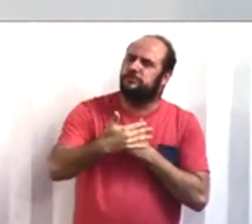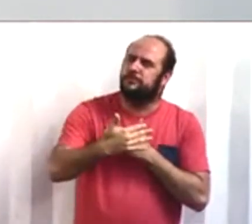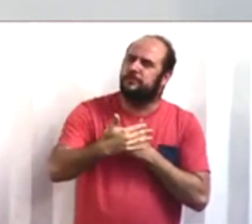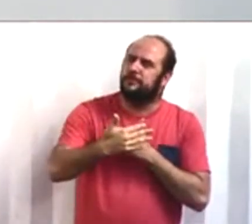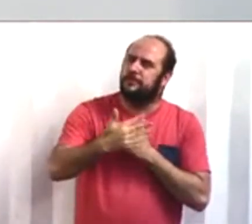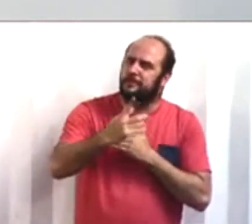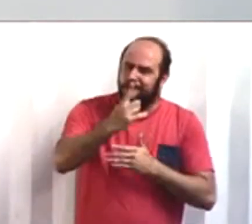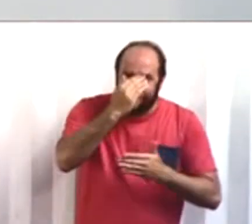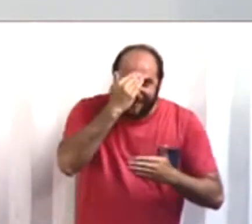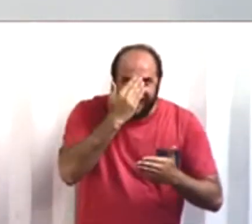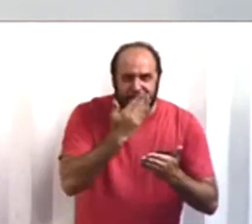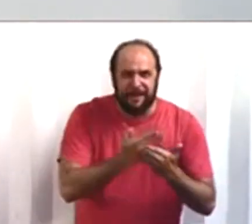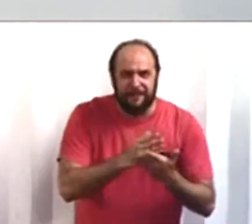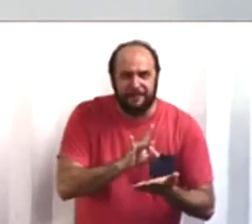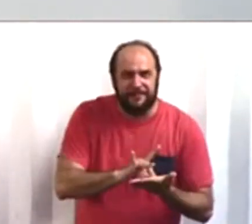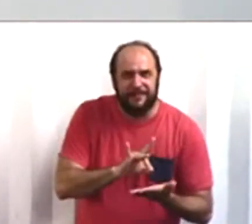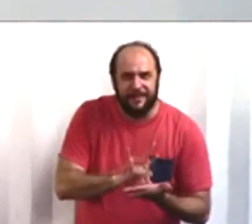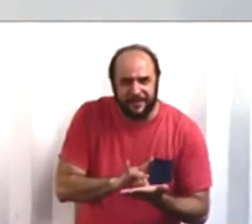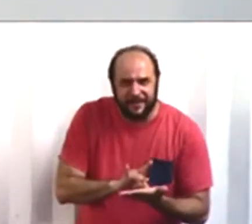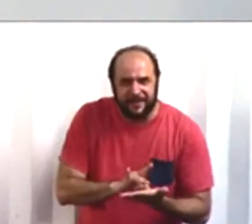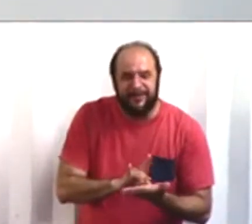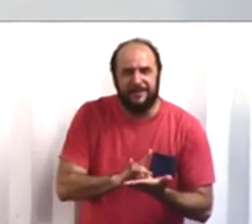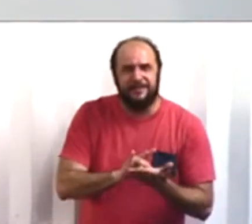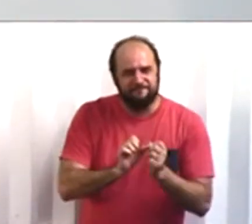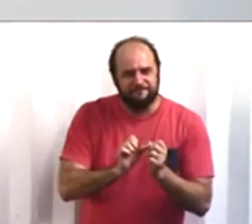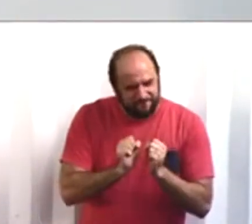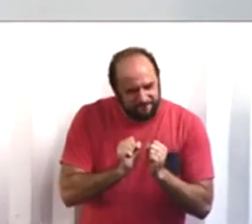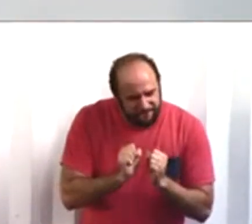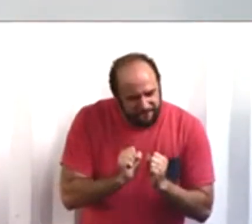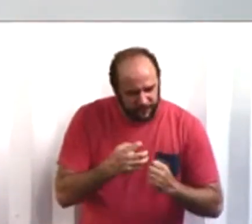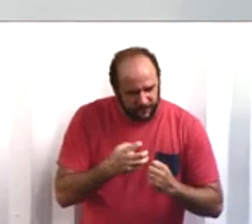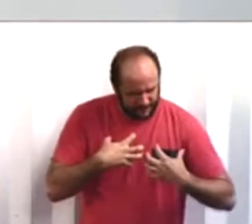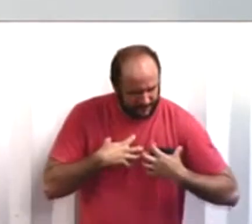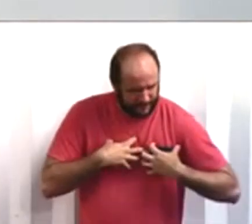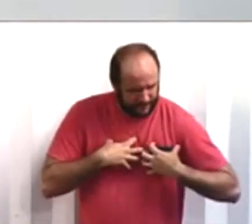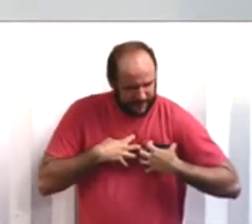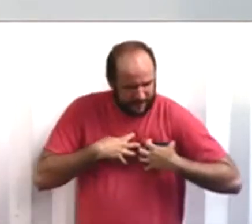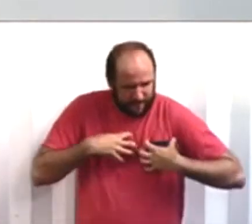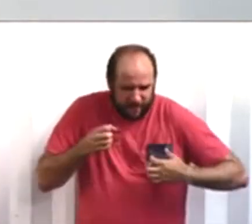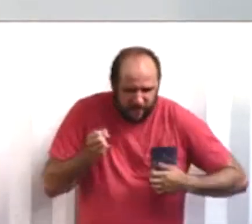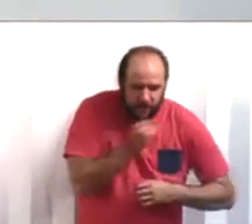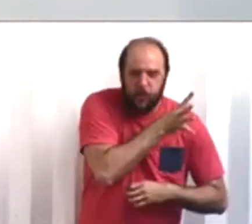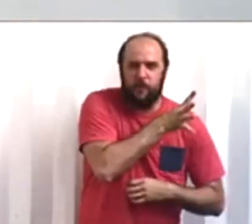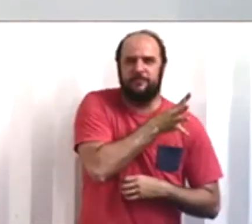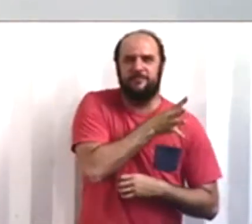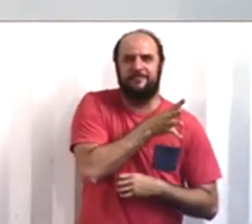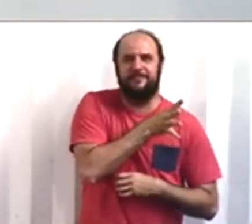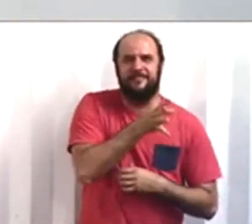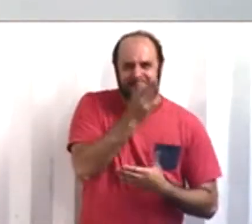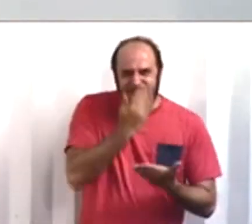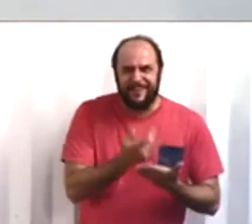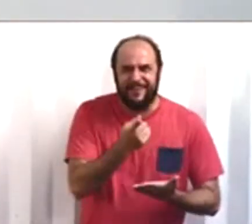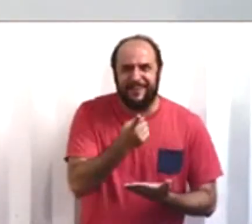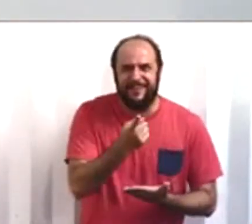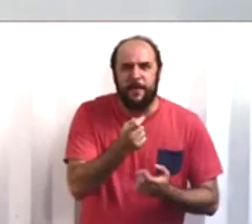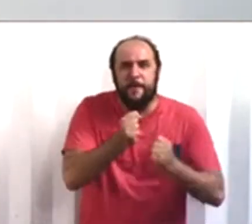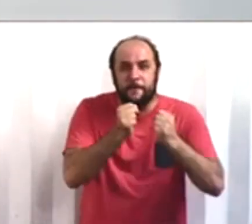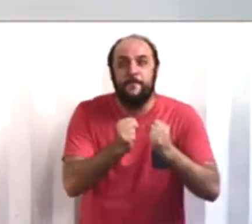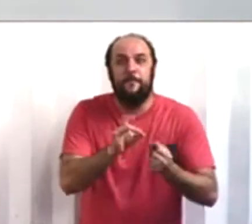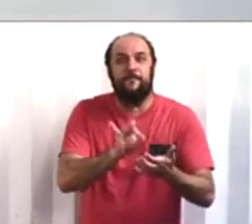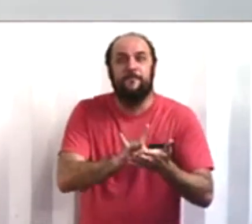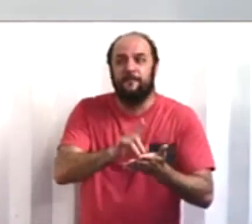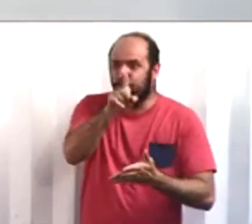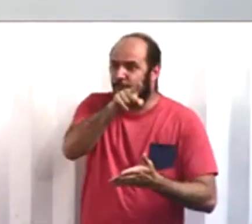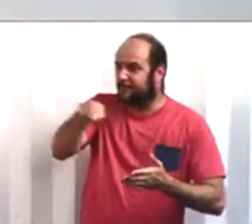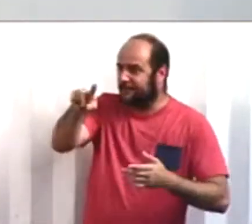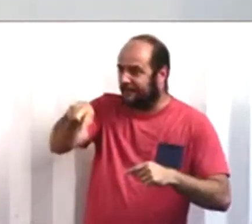você possa verdadeiramente estar sendo renovado com isso? Pode lhe estar sendo dado, você que está